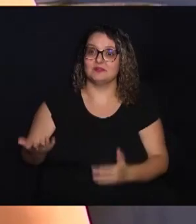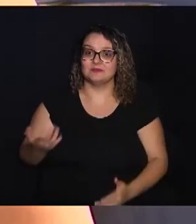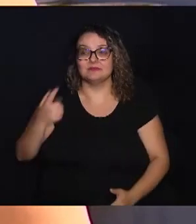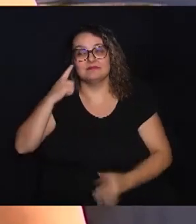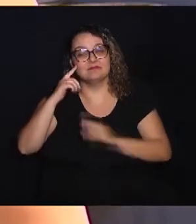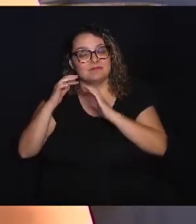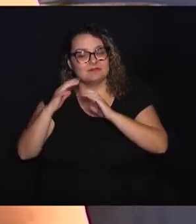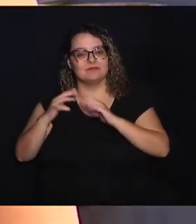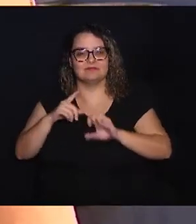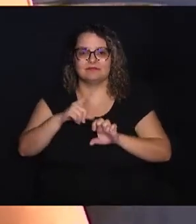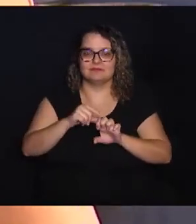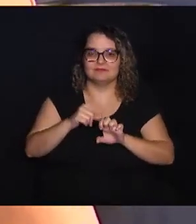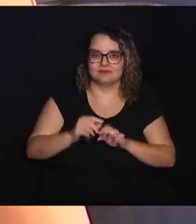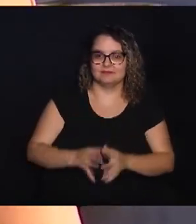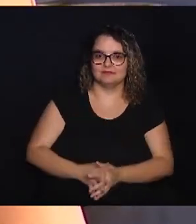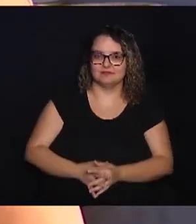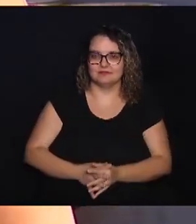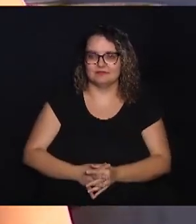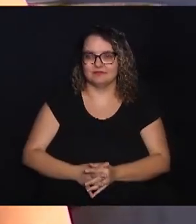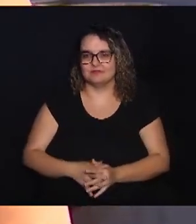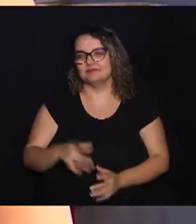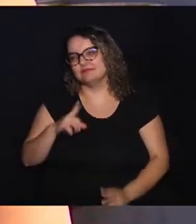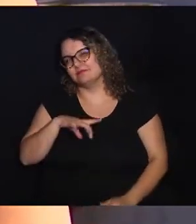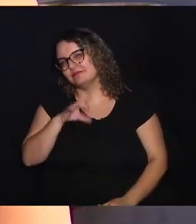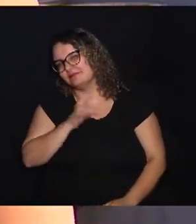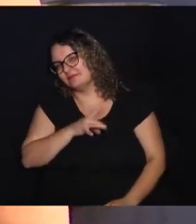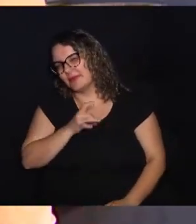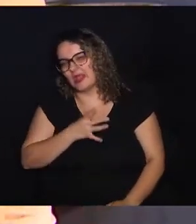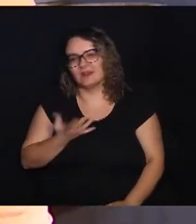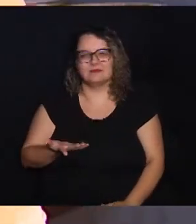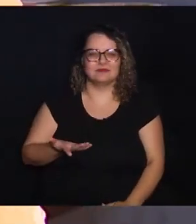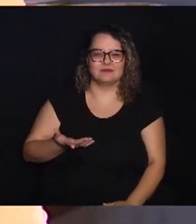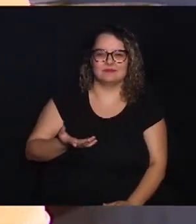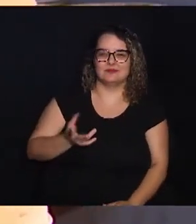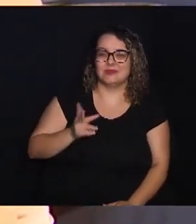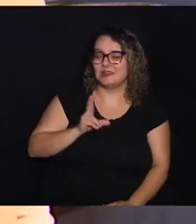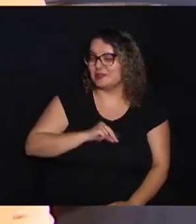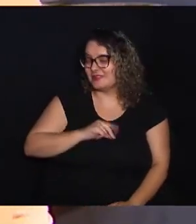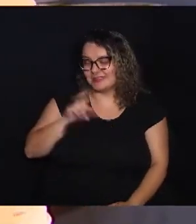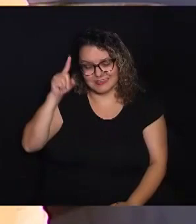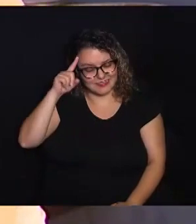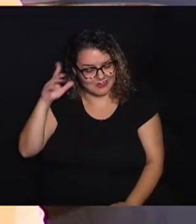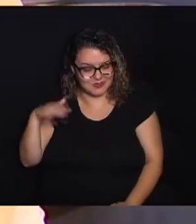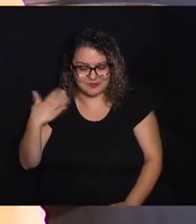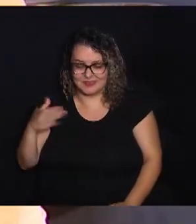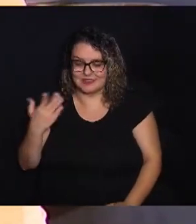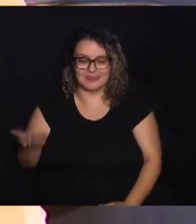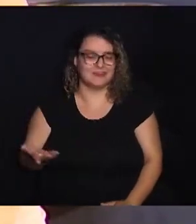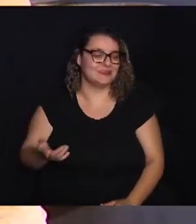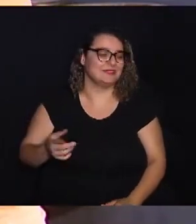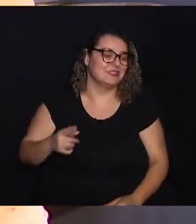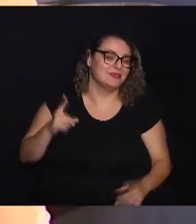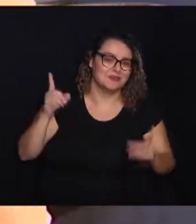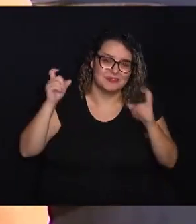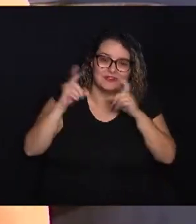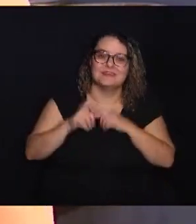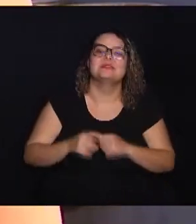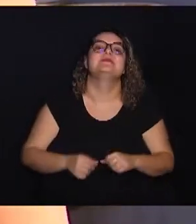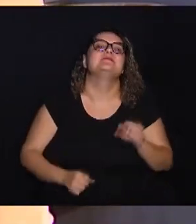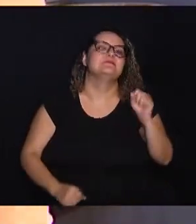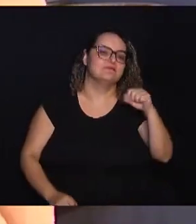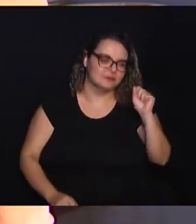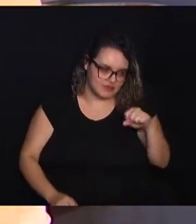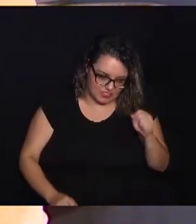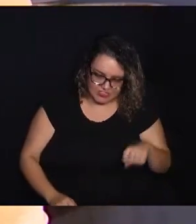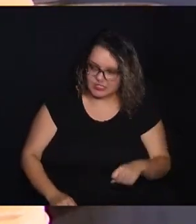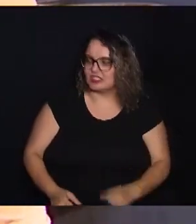em empreender e tem medo, tem fala, nossa, tem uma rotina que é uma rotina puxada, tem os desafios. O